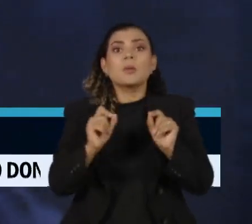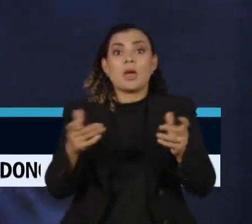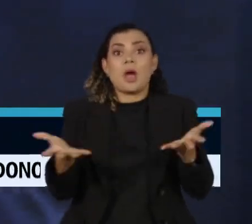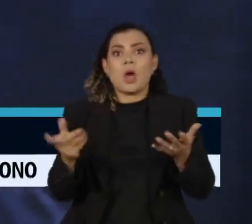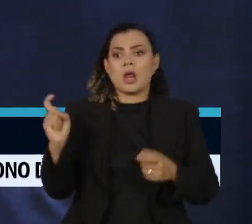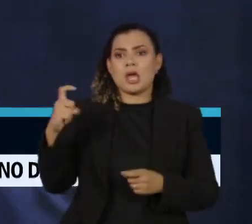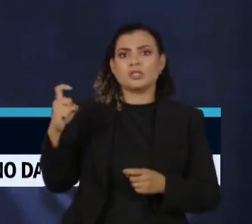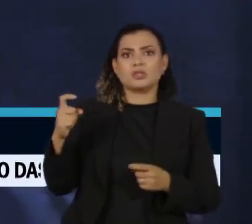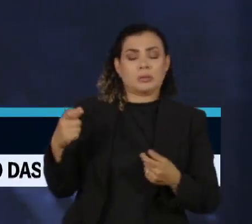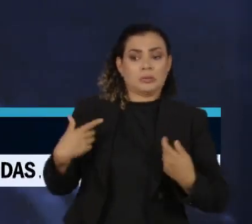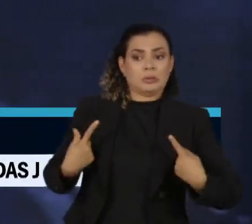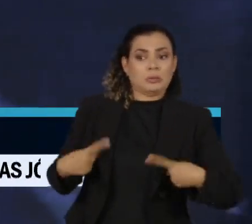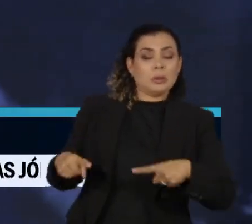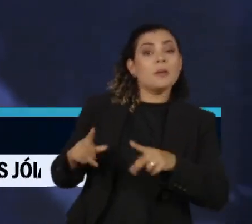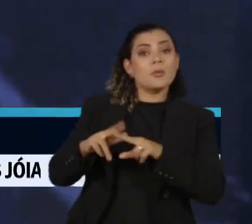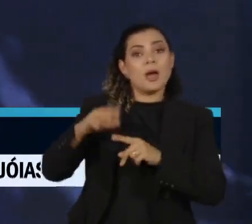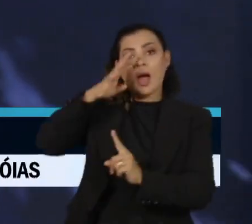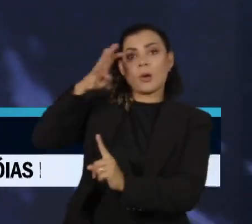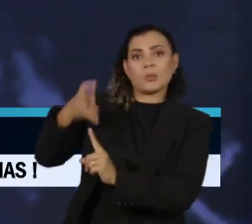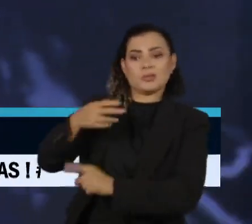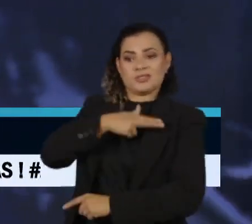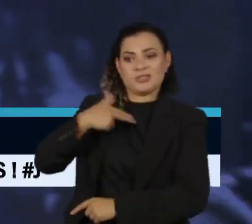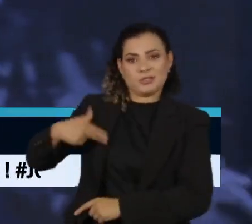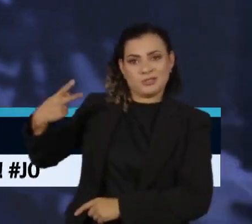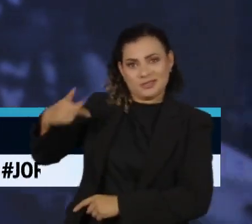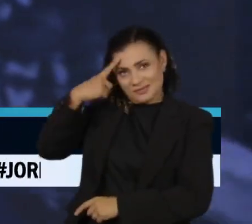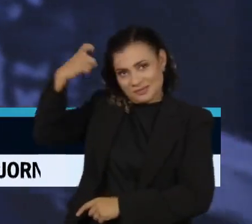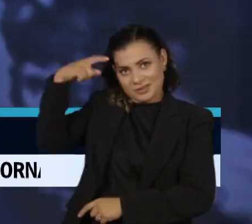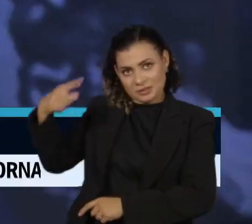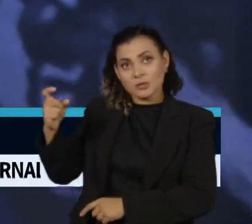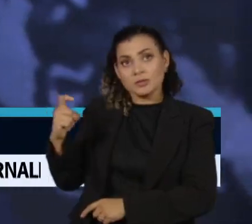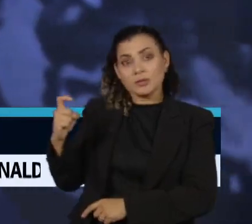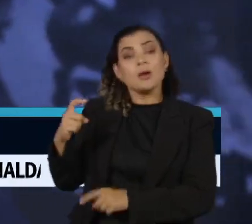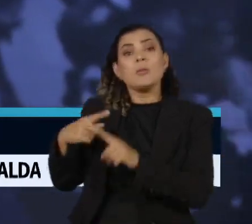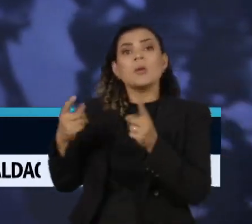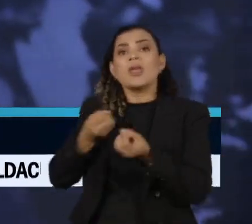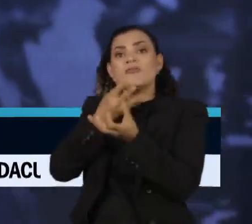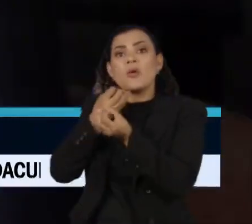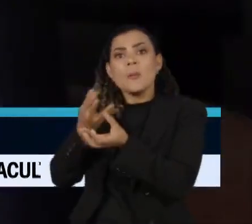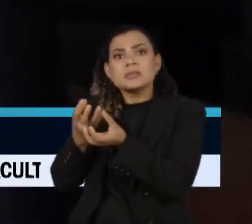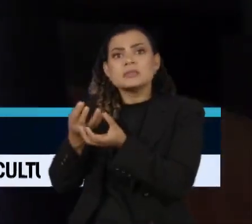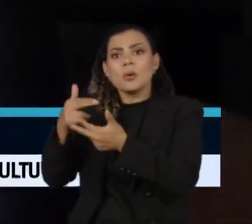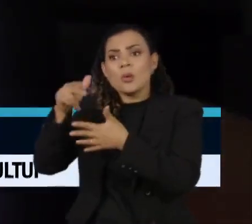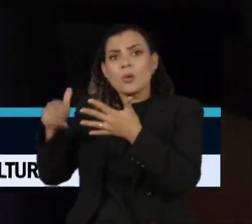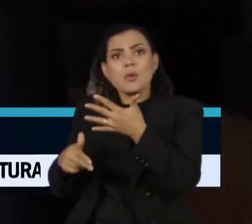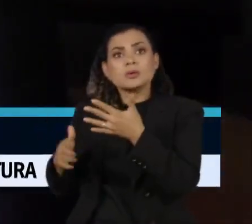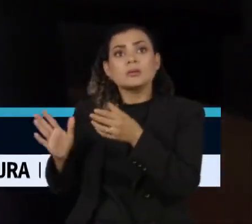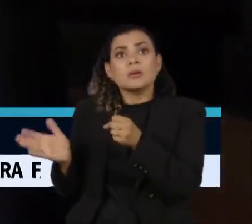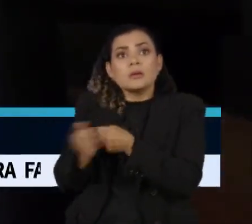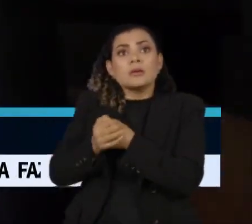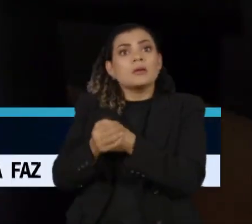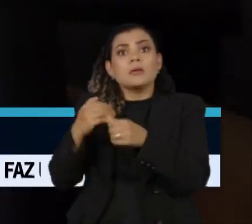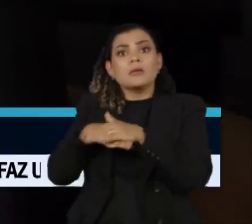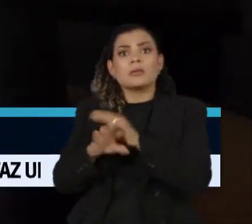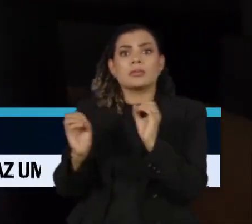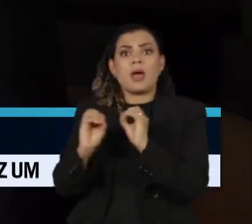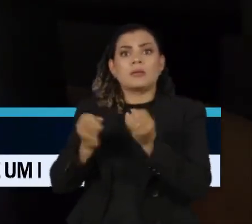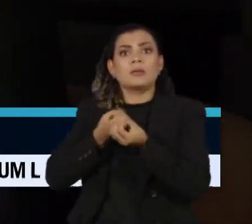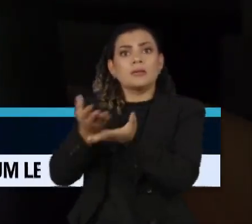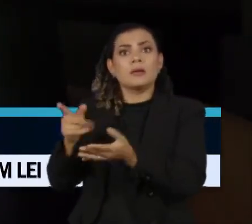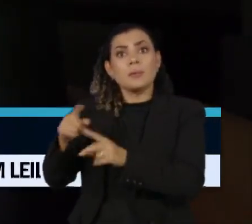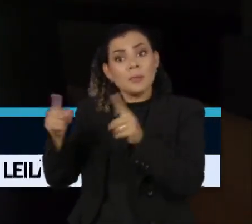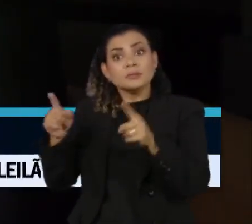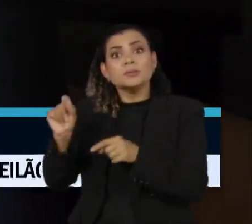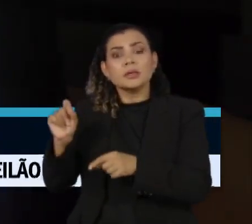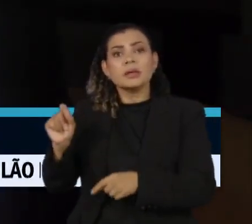acusam a plataforma chinesa de falha na proteção de dados de privacidade de crianças. Uma multa de